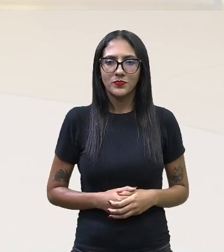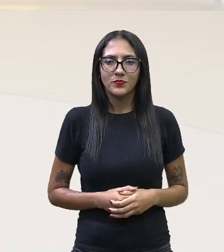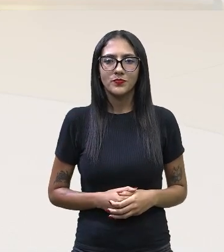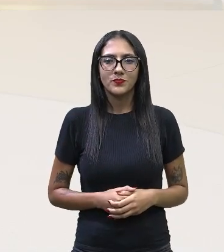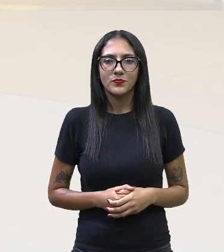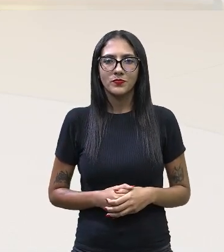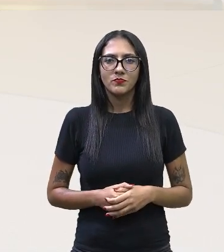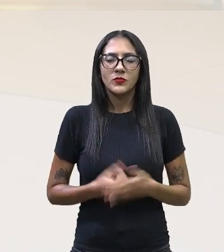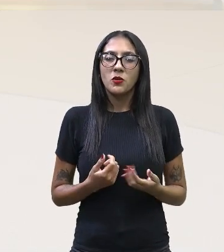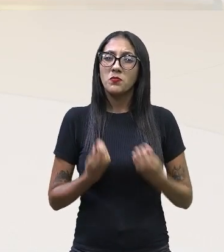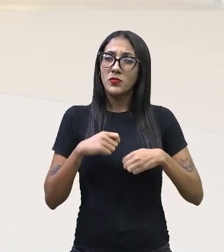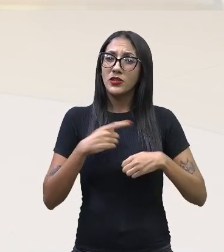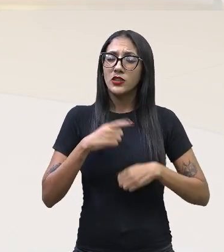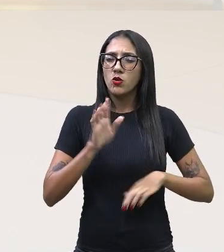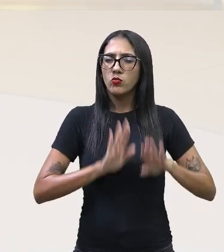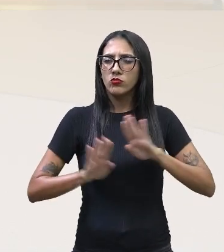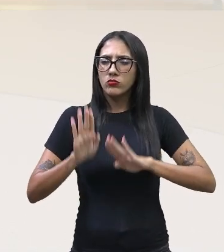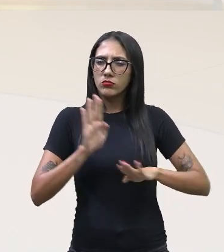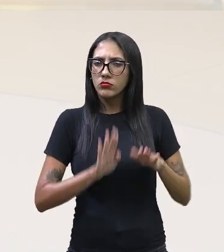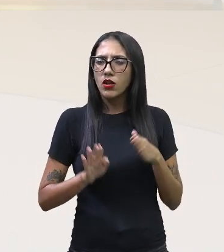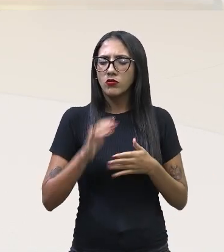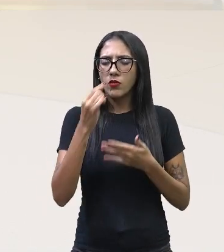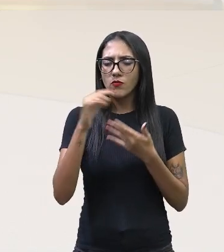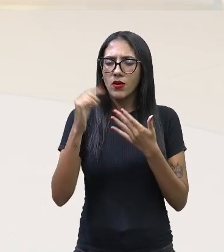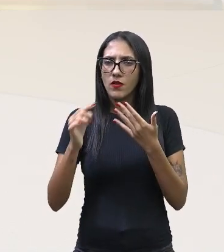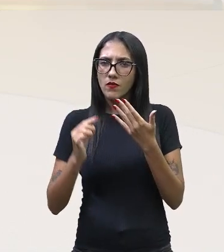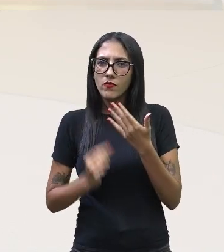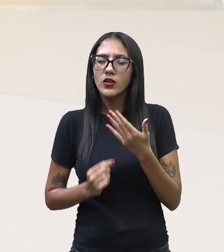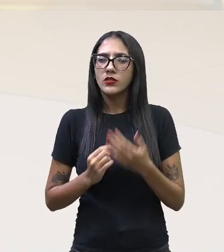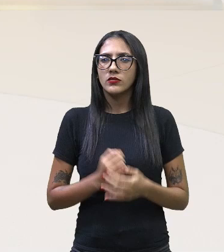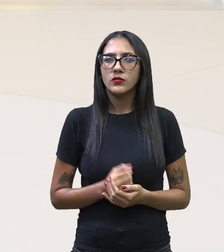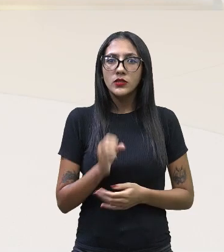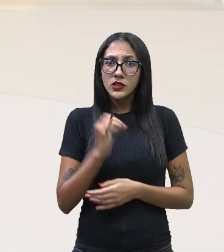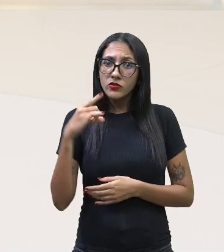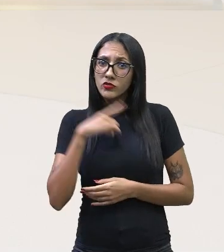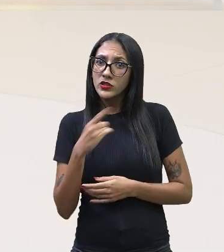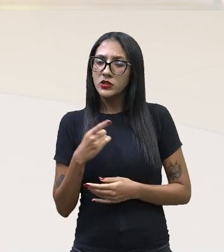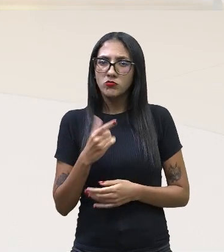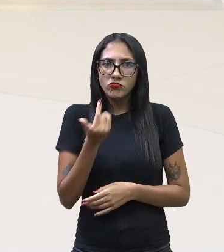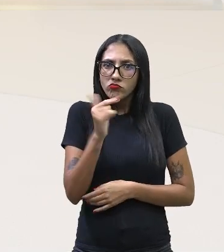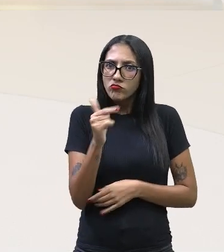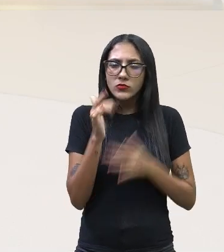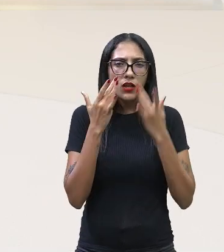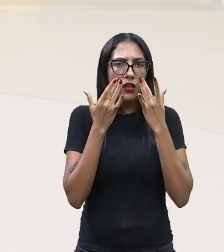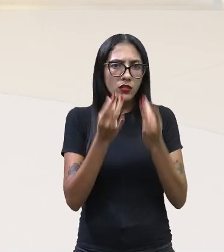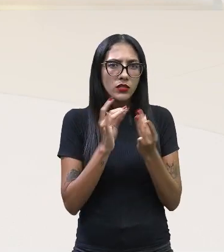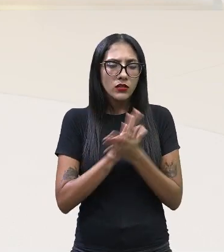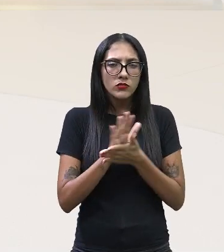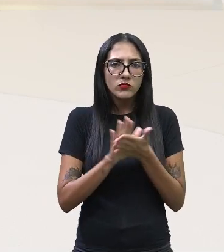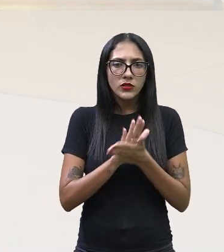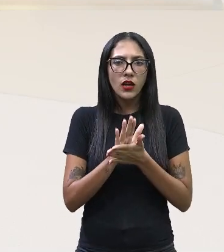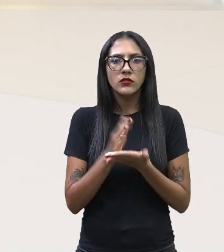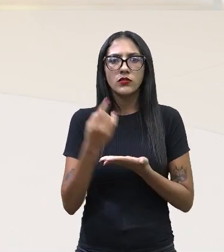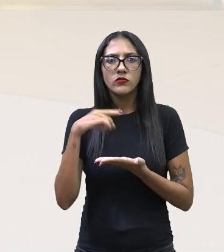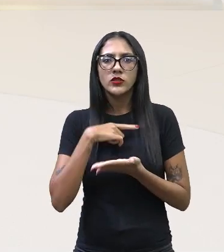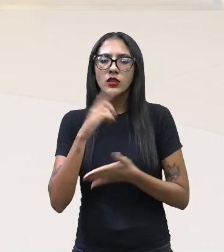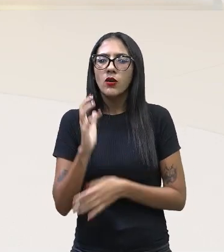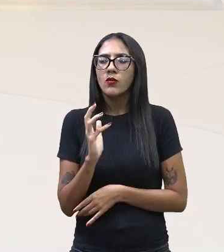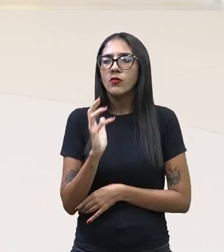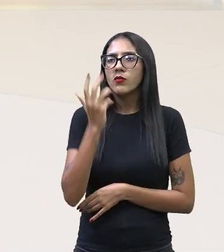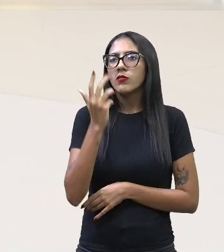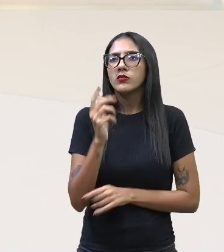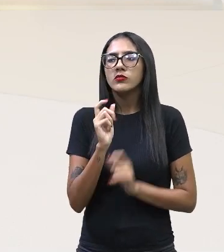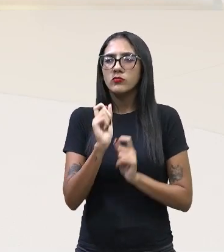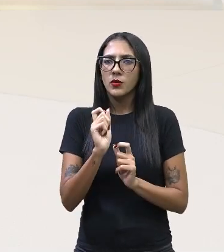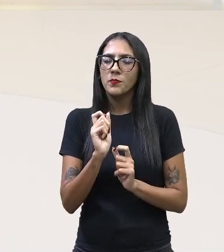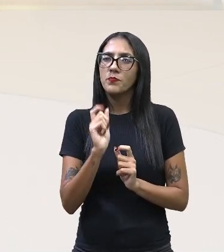muitos pontos a tomar cuidado, a prestar atenção, e se você não fizer isso, você está colocando em jogo justamente esse empreendimento. Então, é